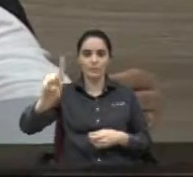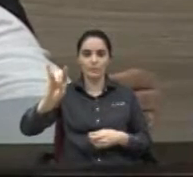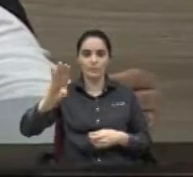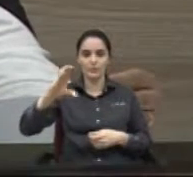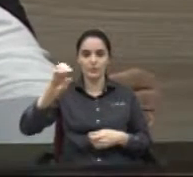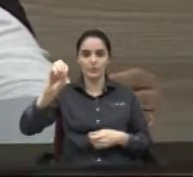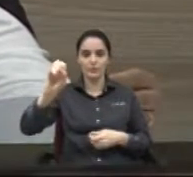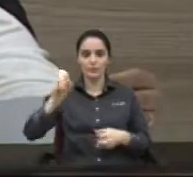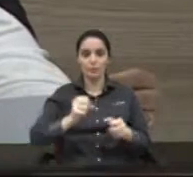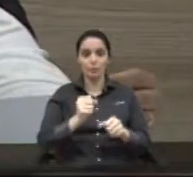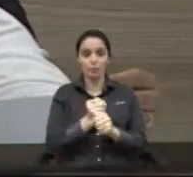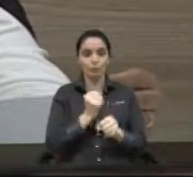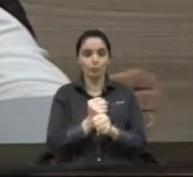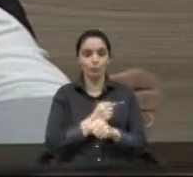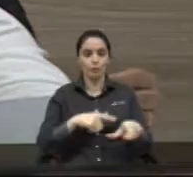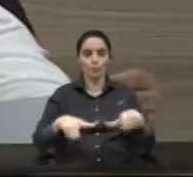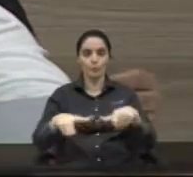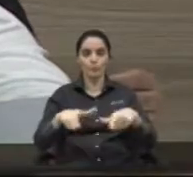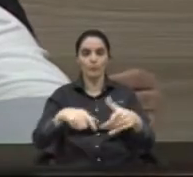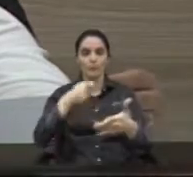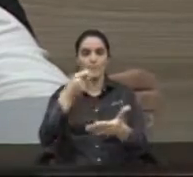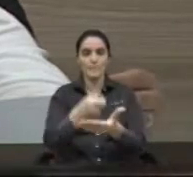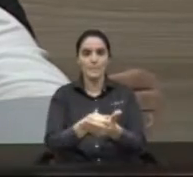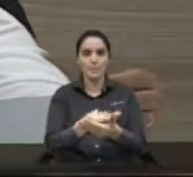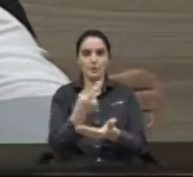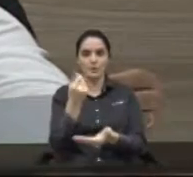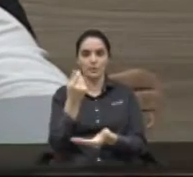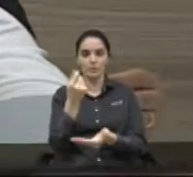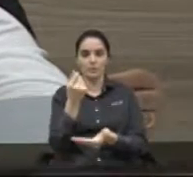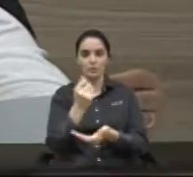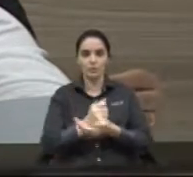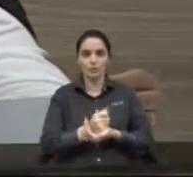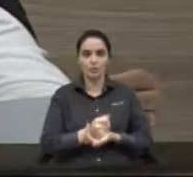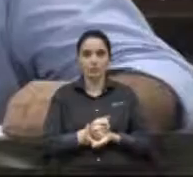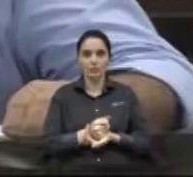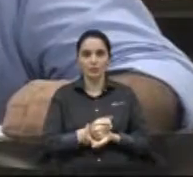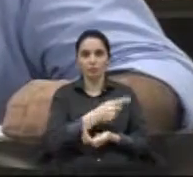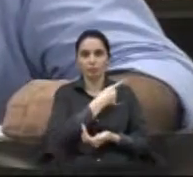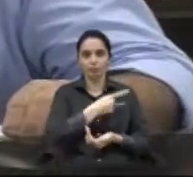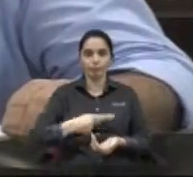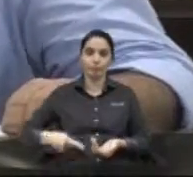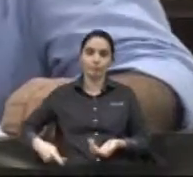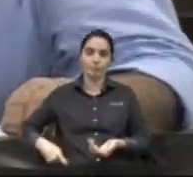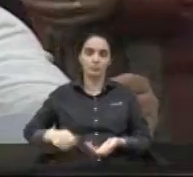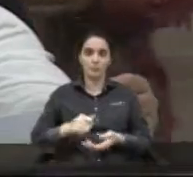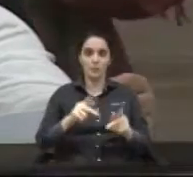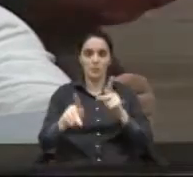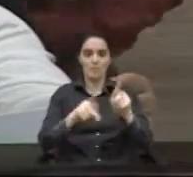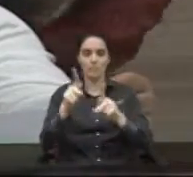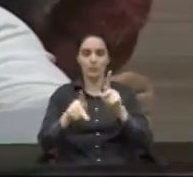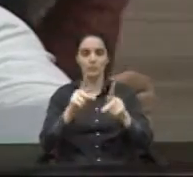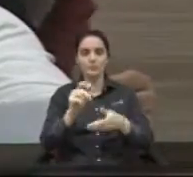serviço e obras e serviços pagos com recursos públicos e da outras providências.